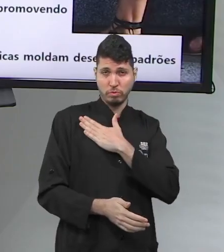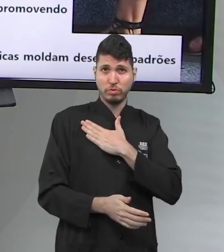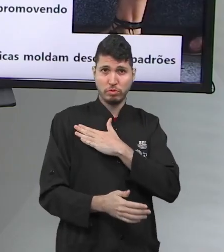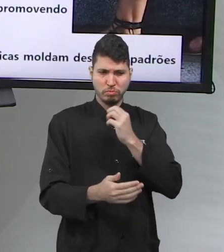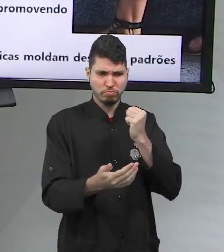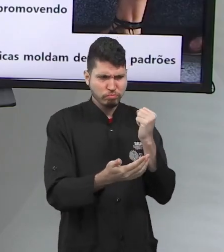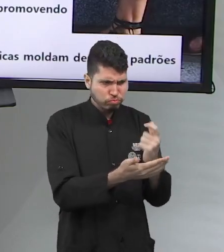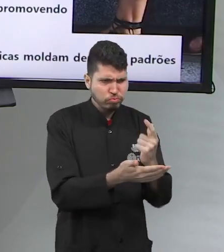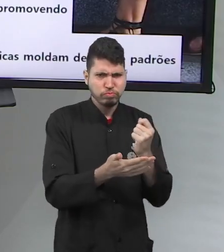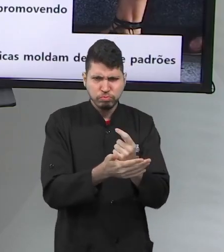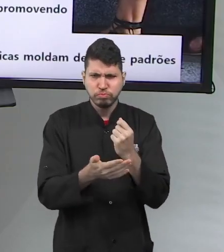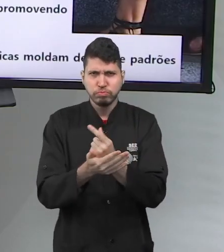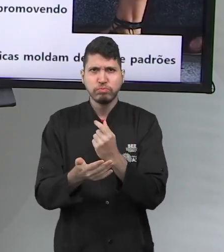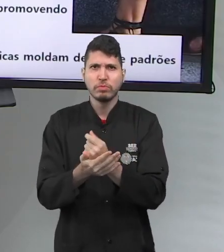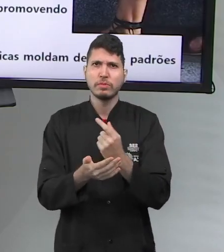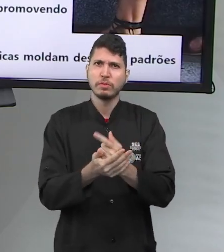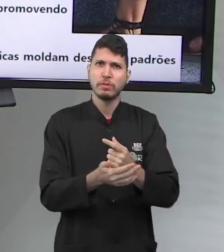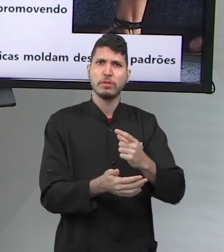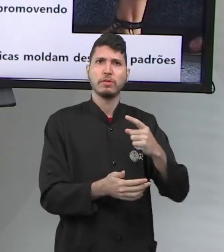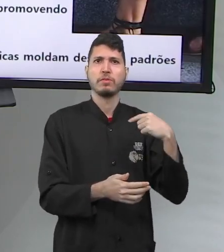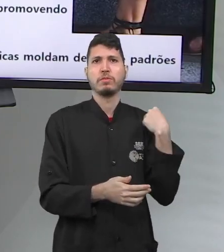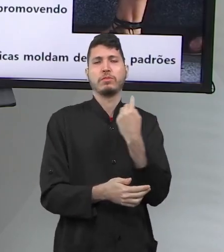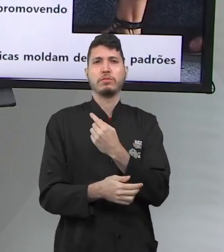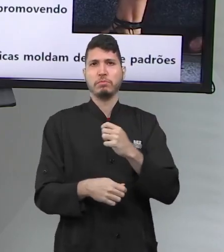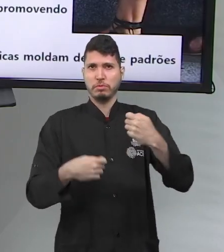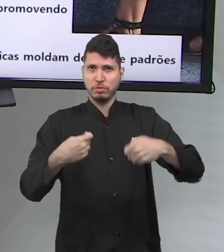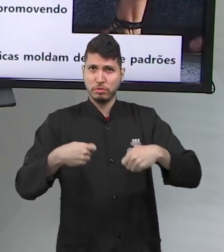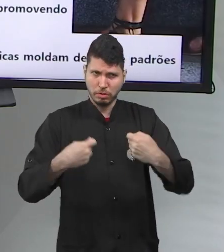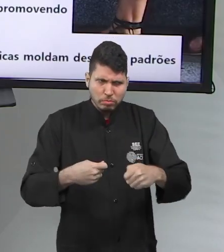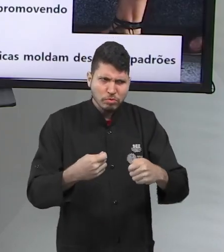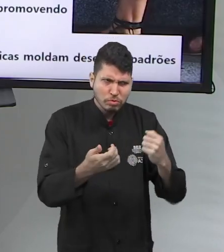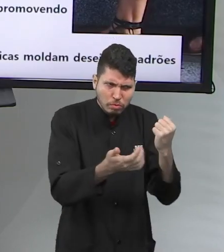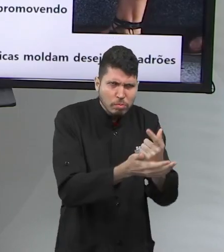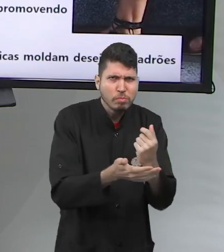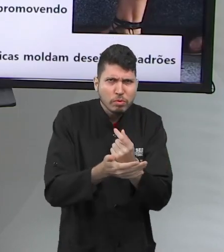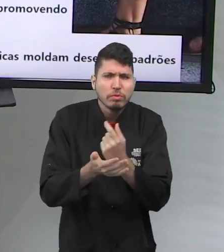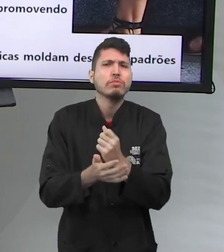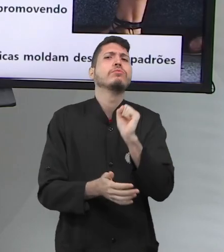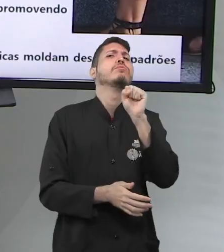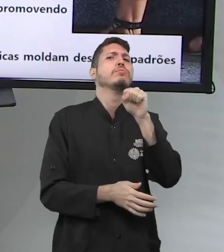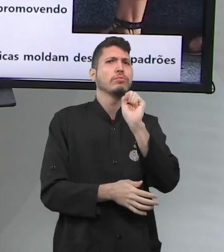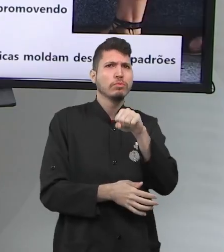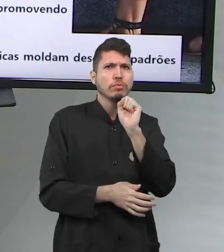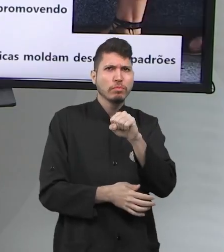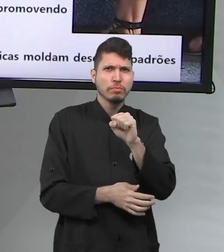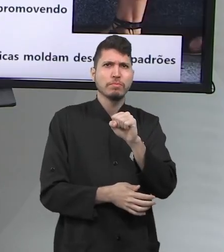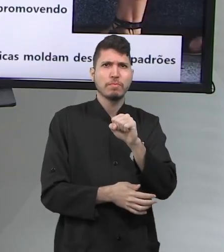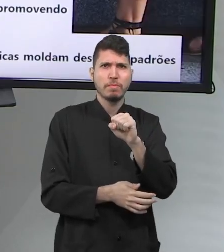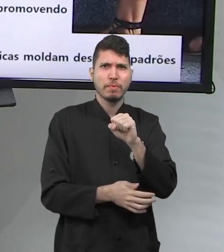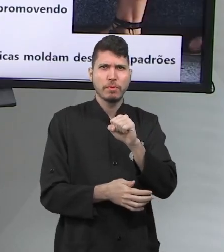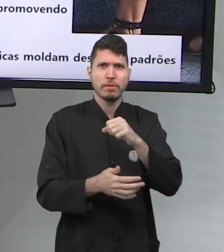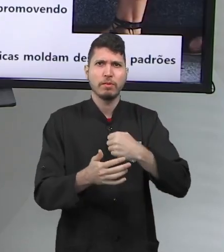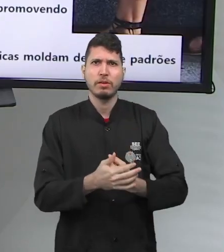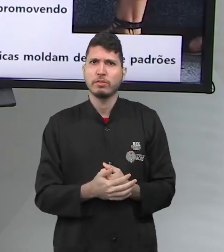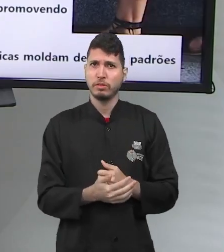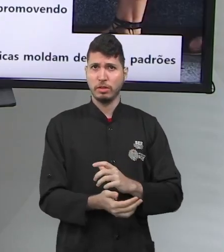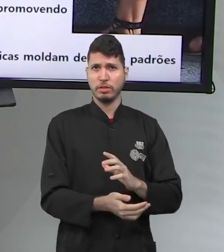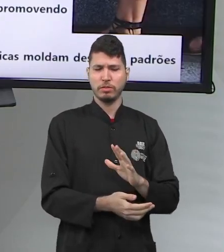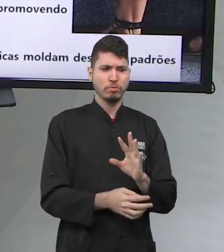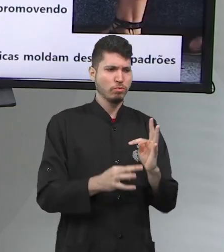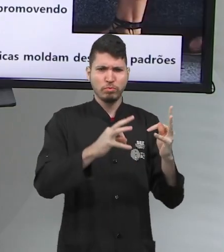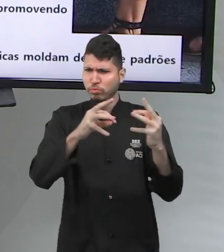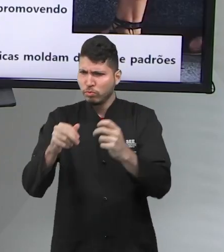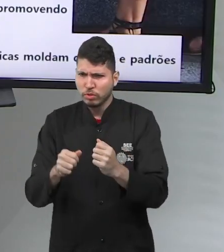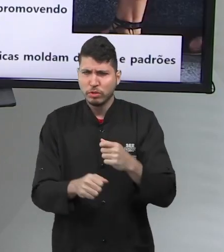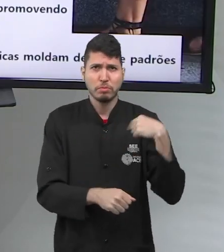seja, nós temos a necessidade de consumir? Sim, nós precisamos consumir aquilo que nos convém, aquilo